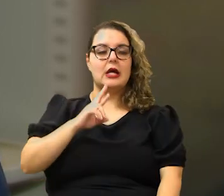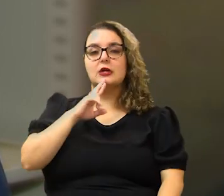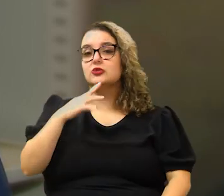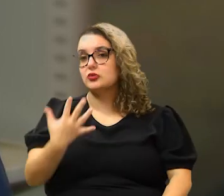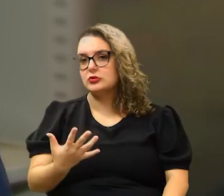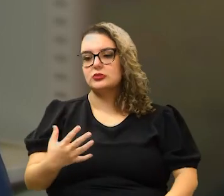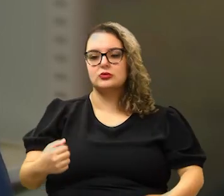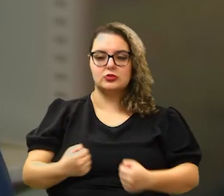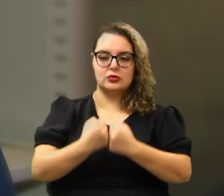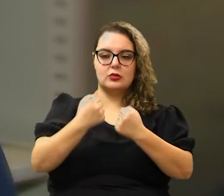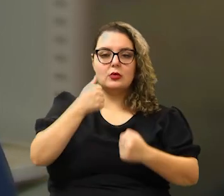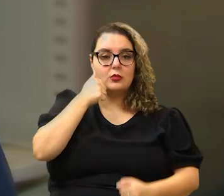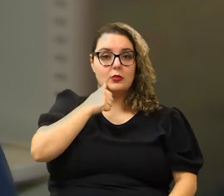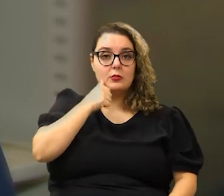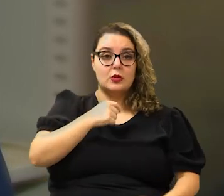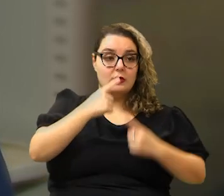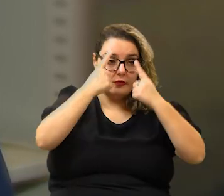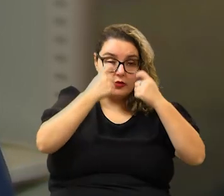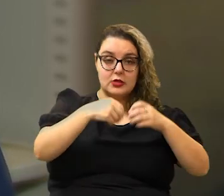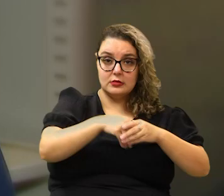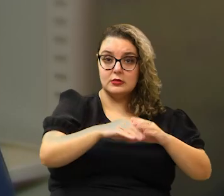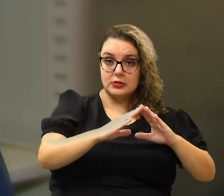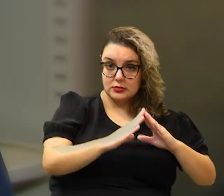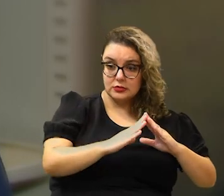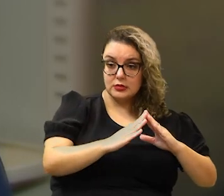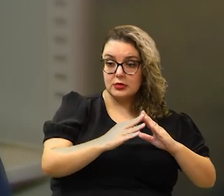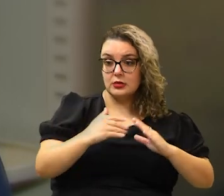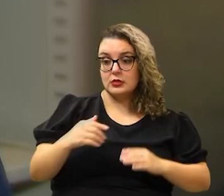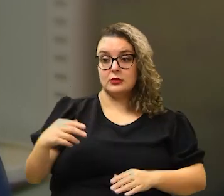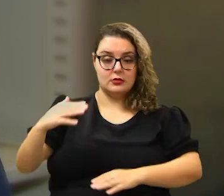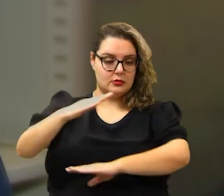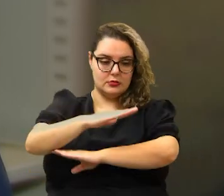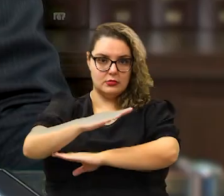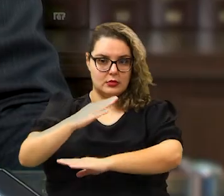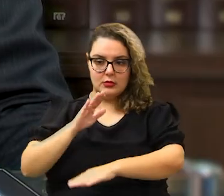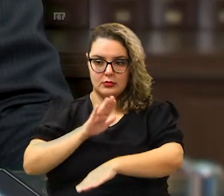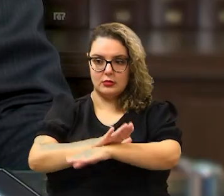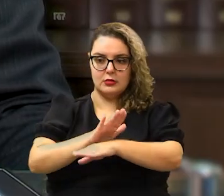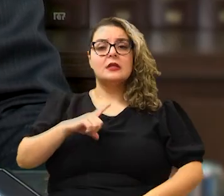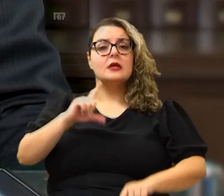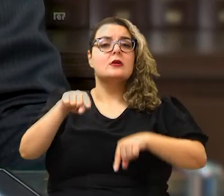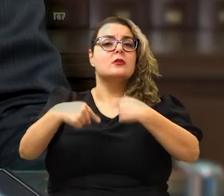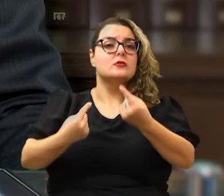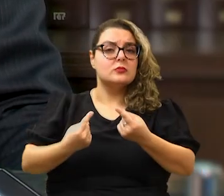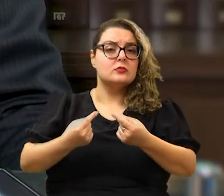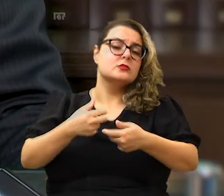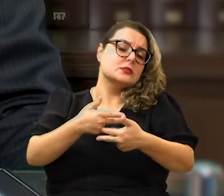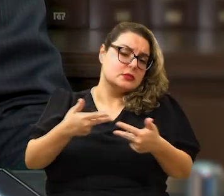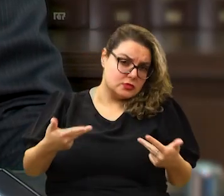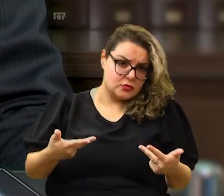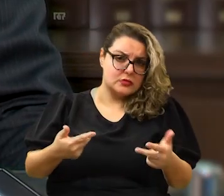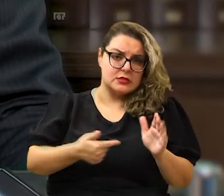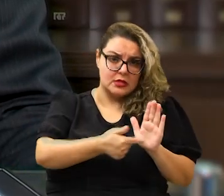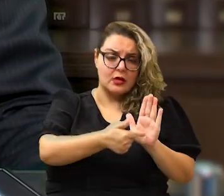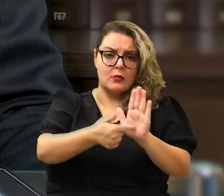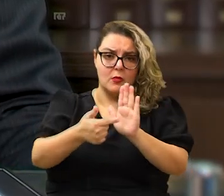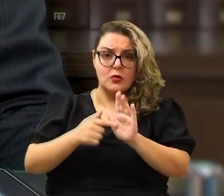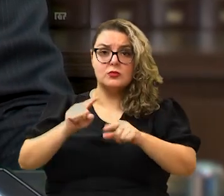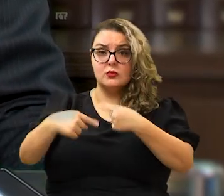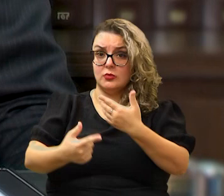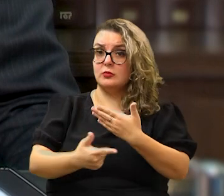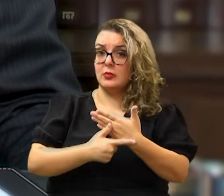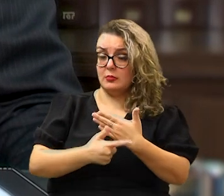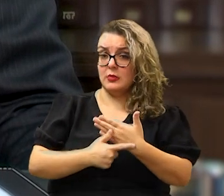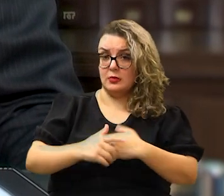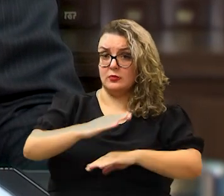que estava sofrendo violência doméstica e que veio pedir à Câmara ajuda. A origem dessa participação